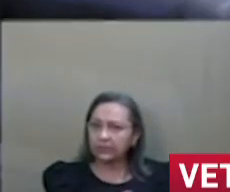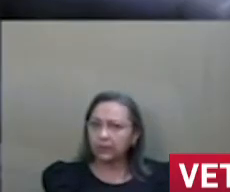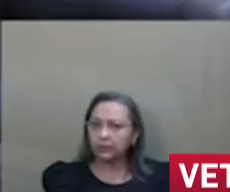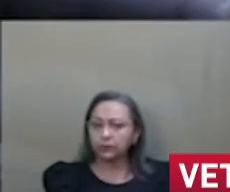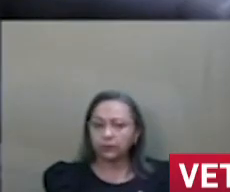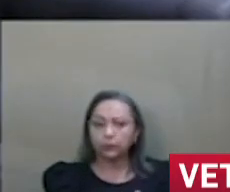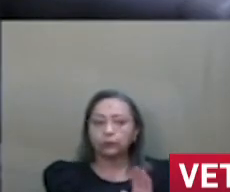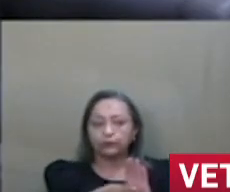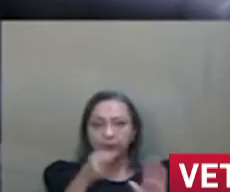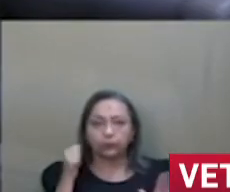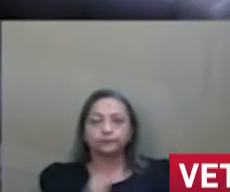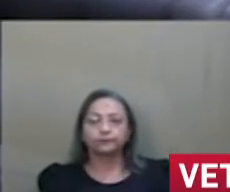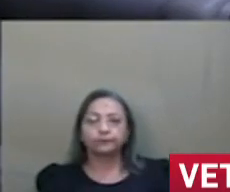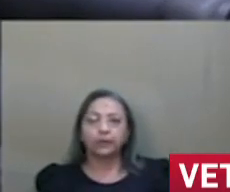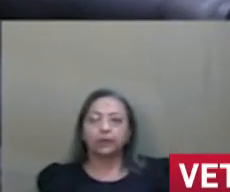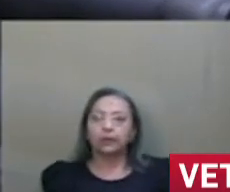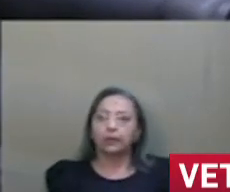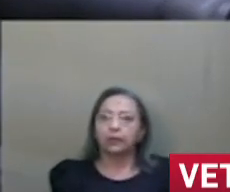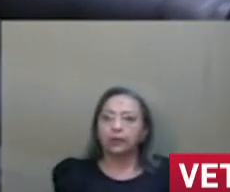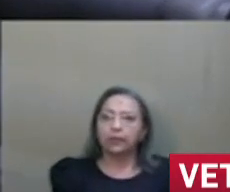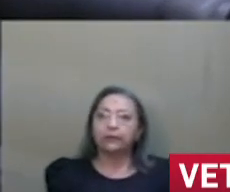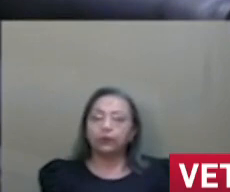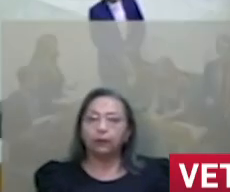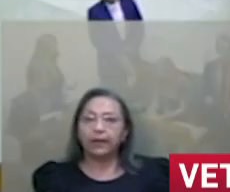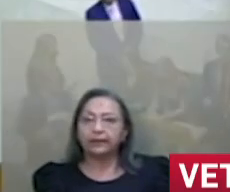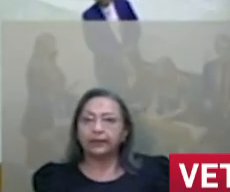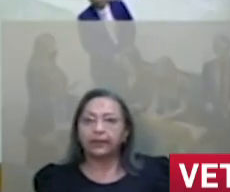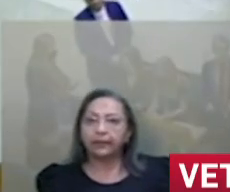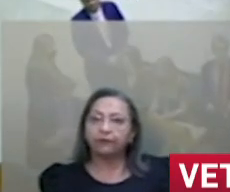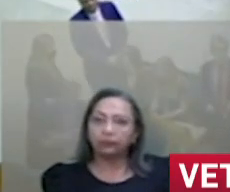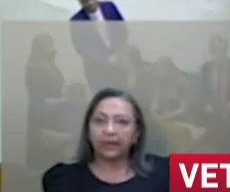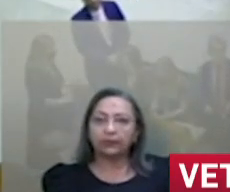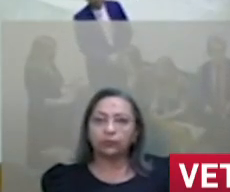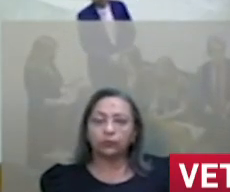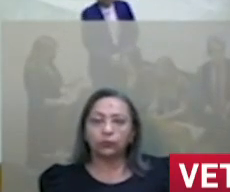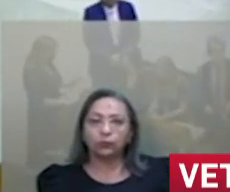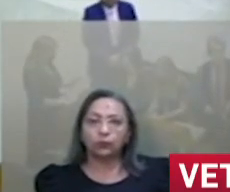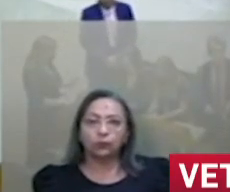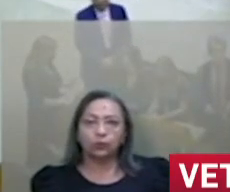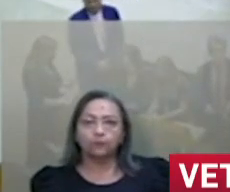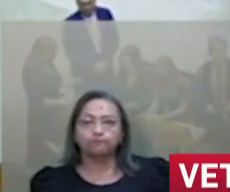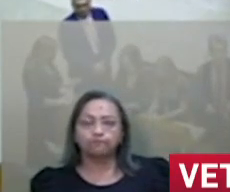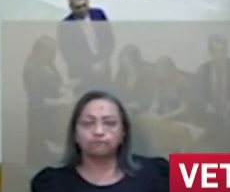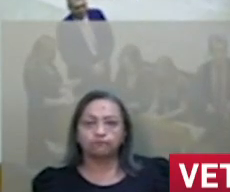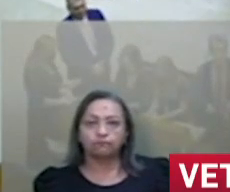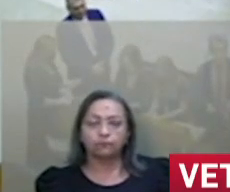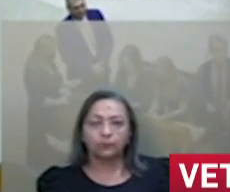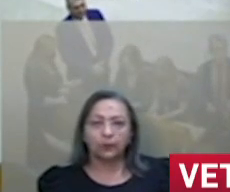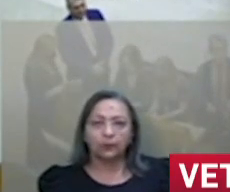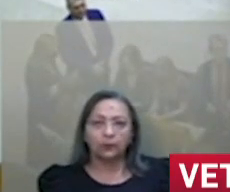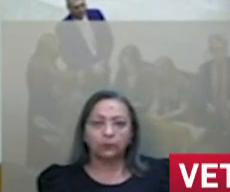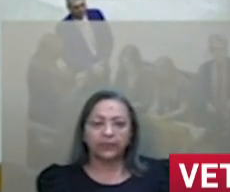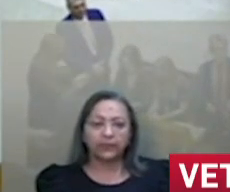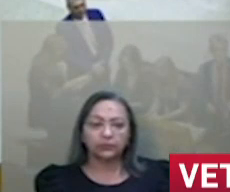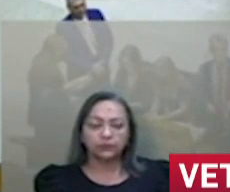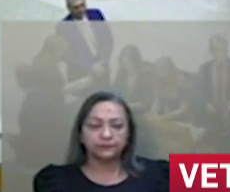sancionou a lei que prevê a incidência por uma única vez do ICMS sobre combustíveis, com base em alíquota